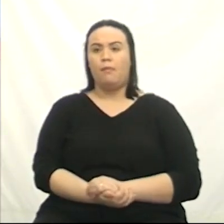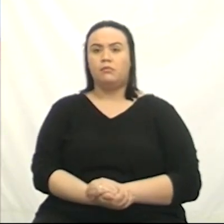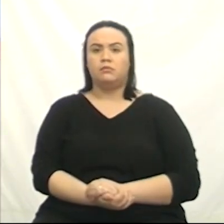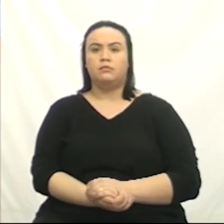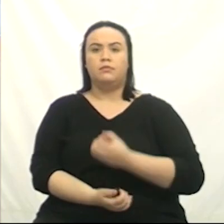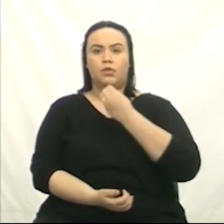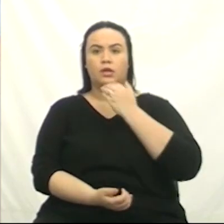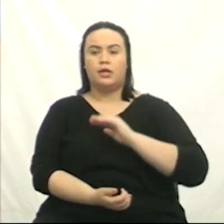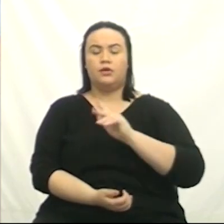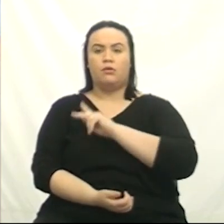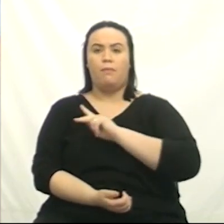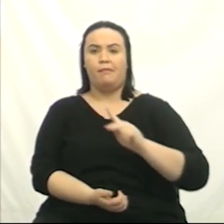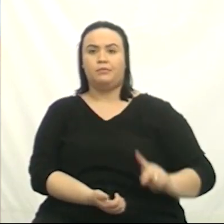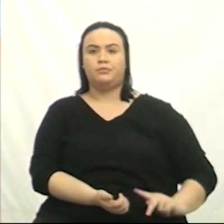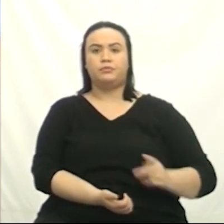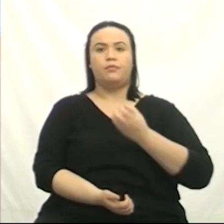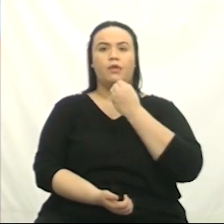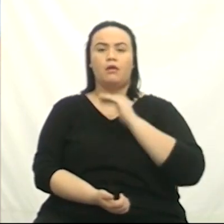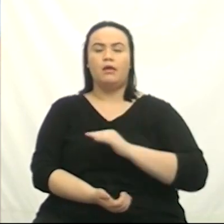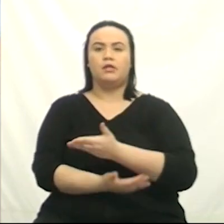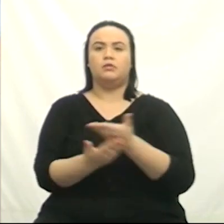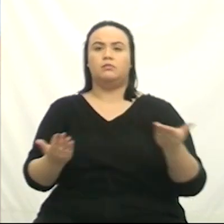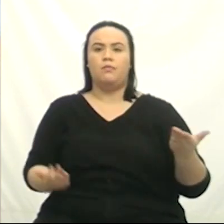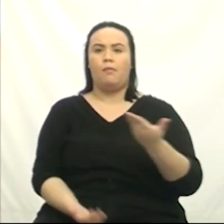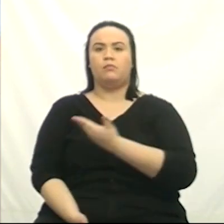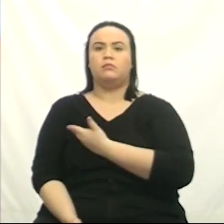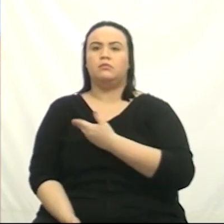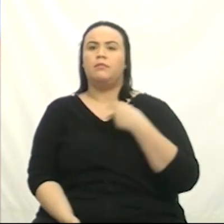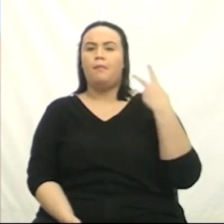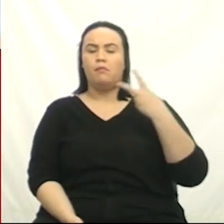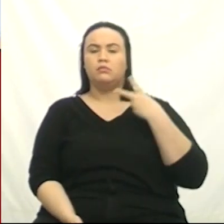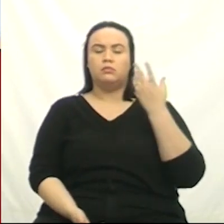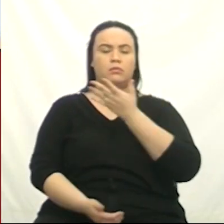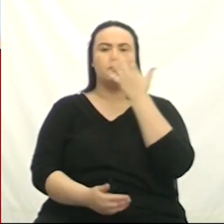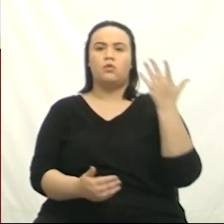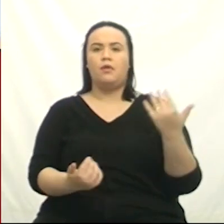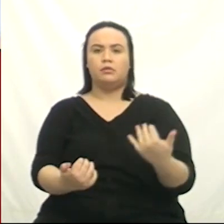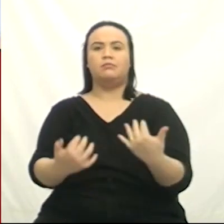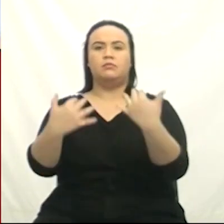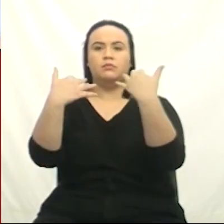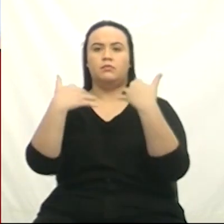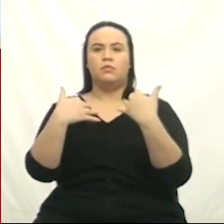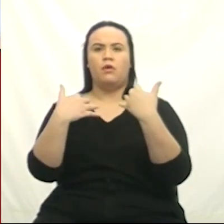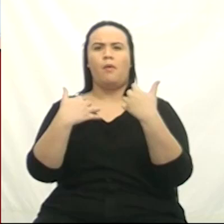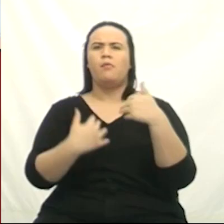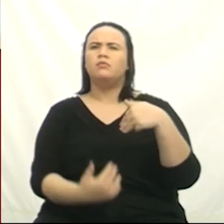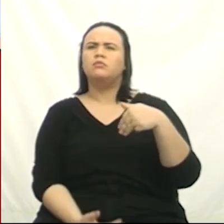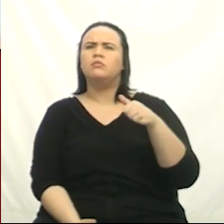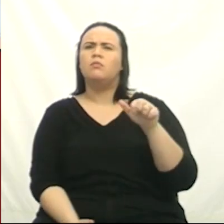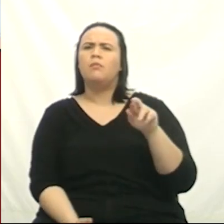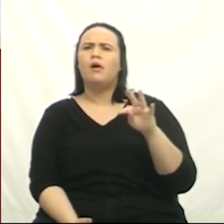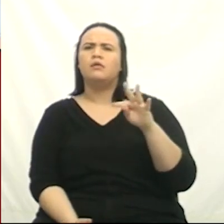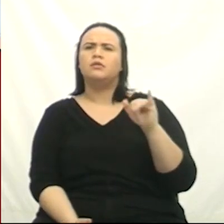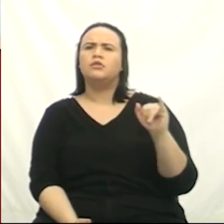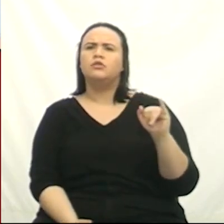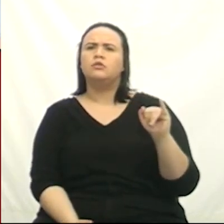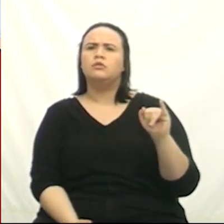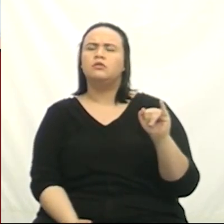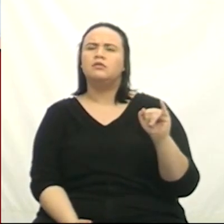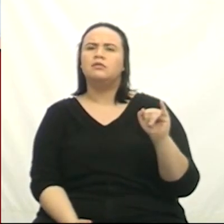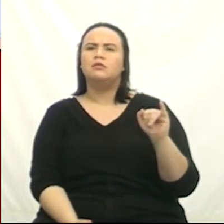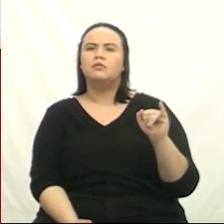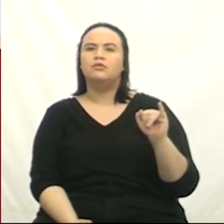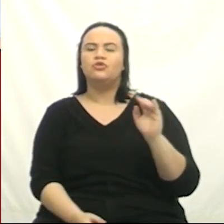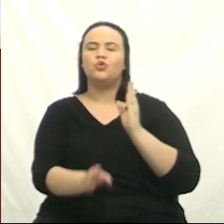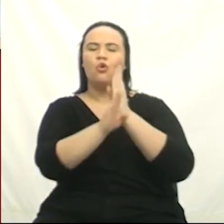Boa tarde, presidente. Boa tarde, colegas. Boa tarde, público que está aqui. Cadê o Marti? O Marti estava ali, o Martinello. Está lá no canto ali,